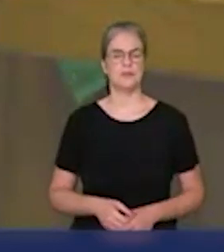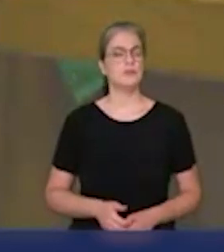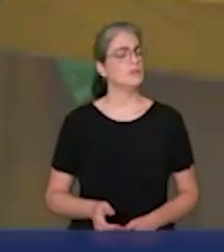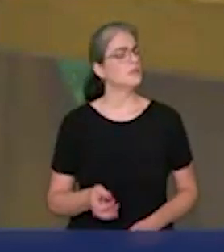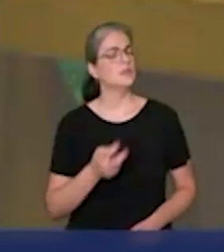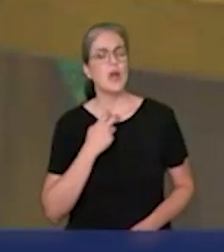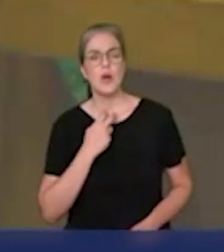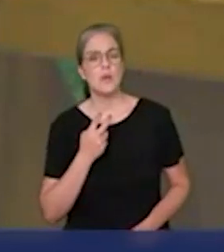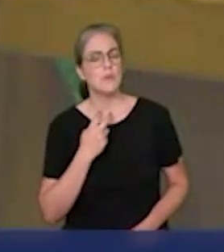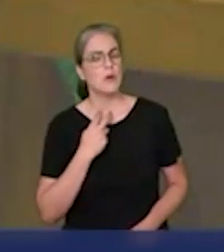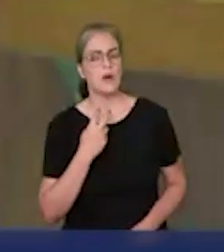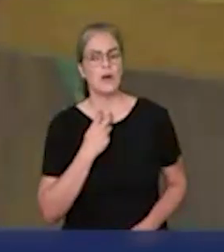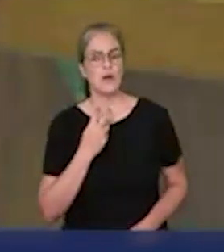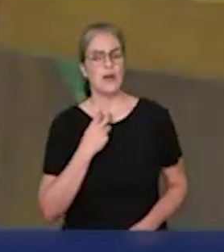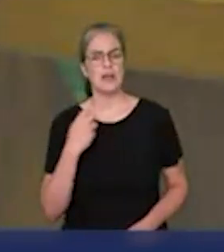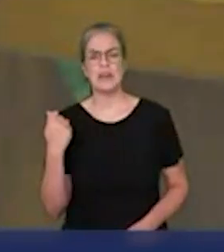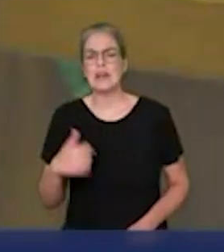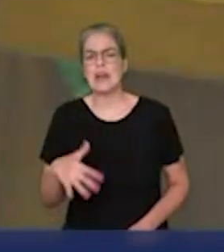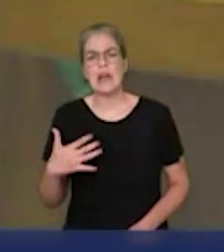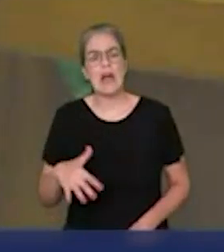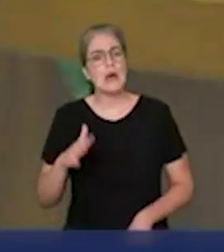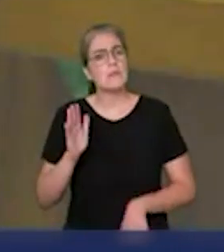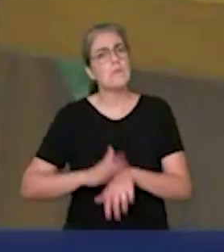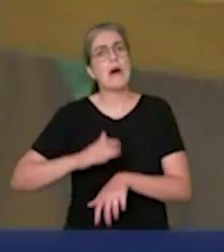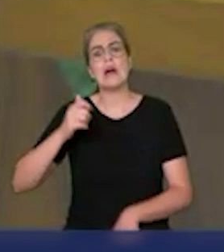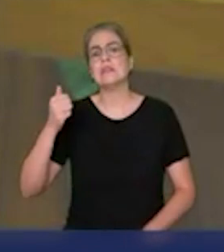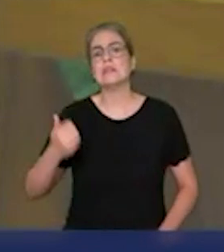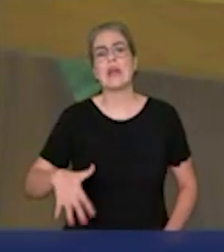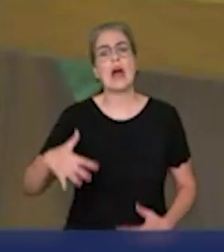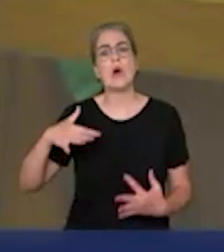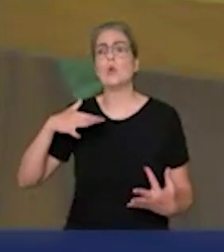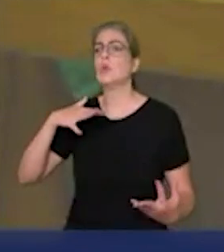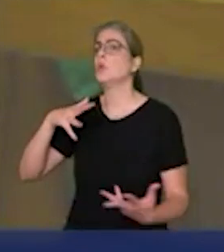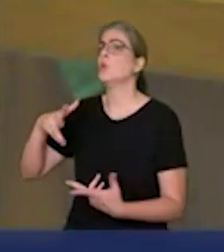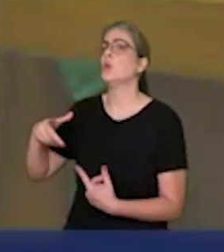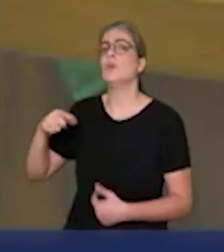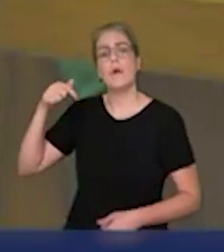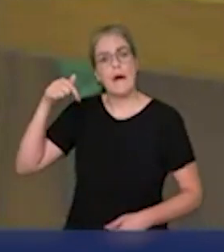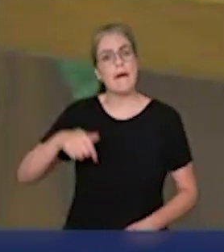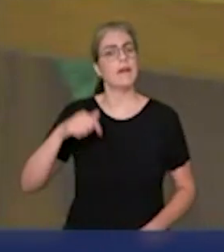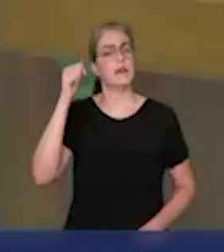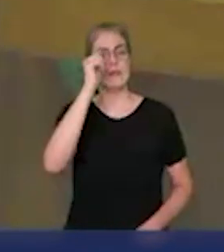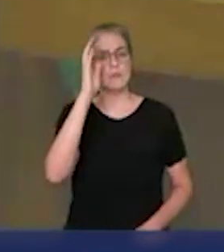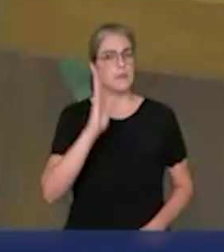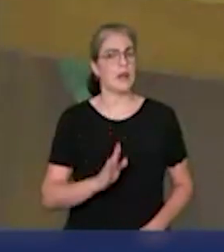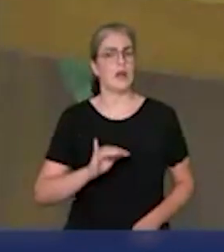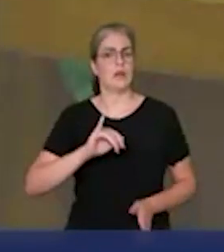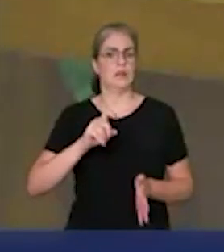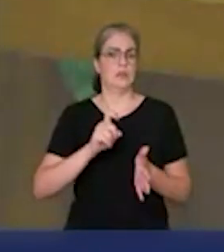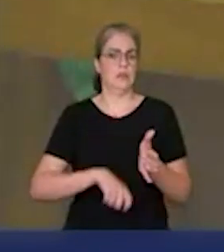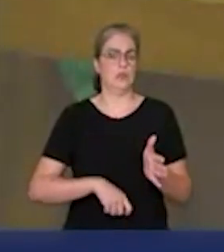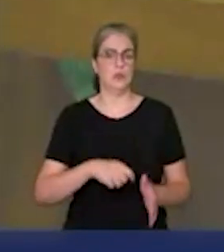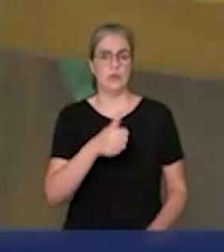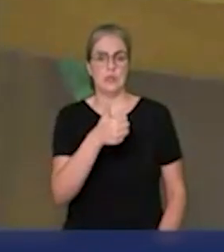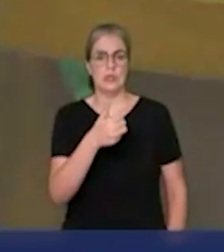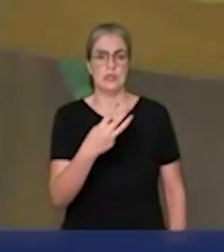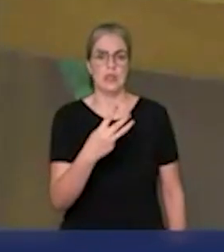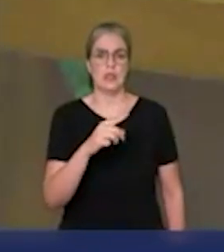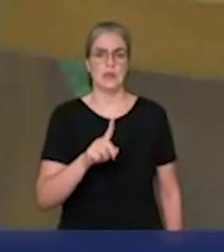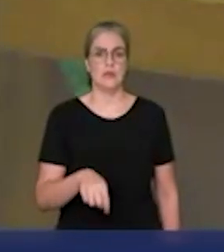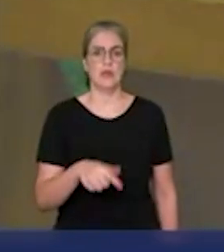de juros do mundo no Brasil. Não se justifica, 13,75